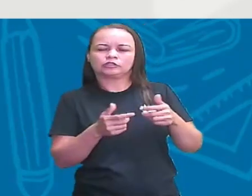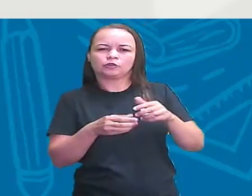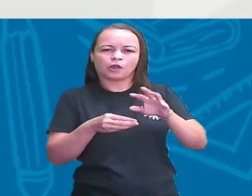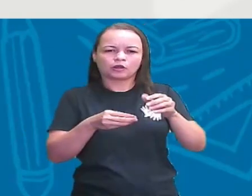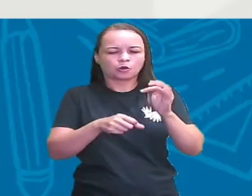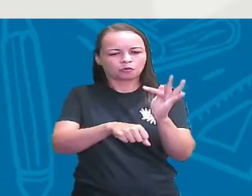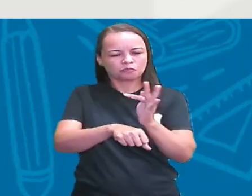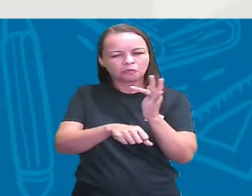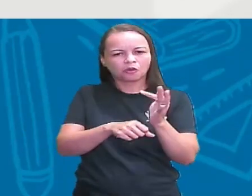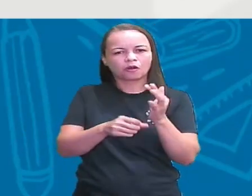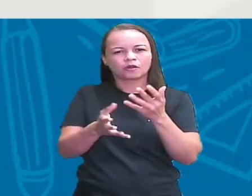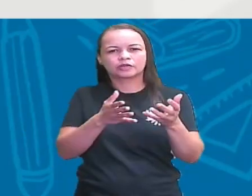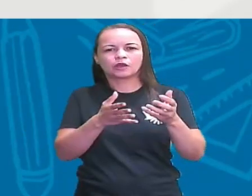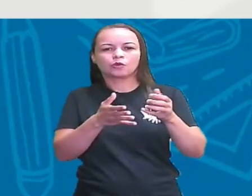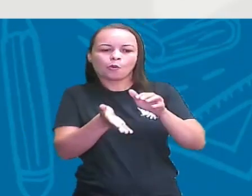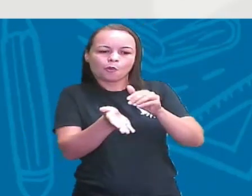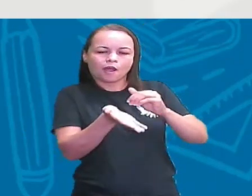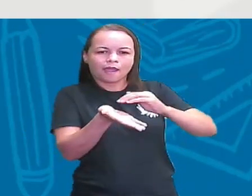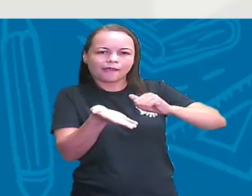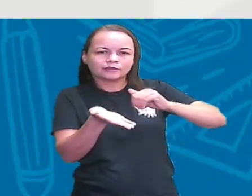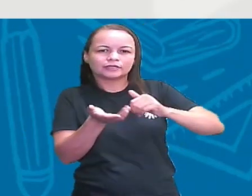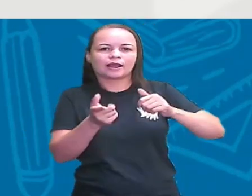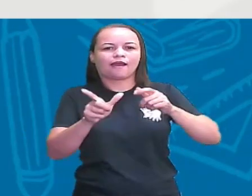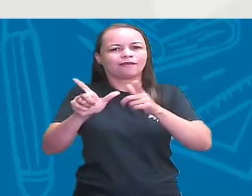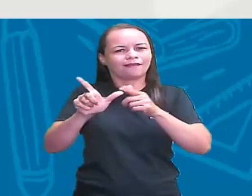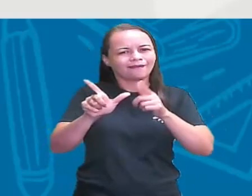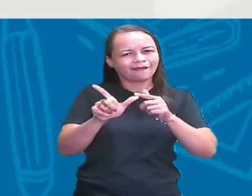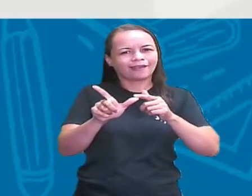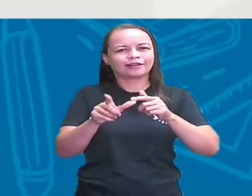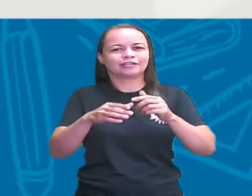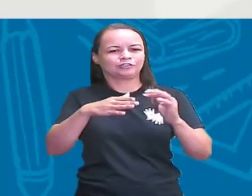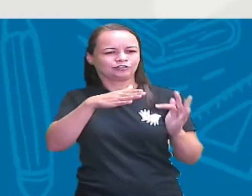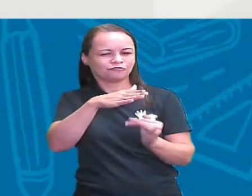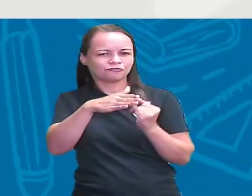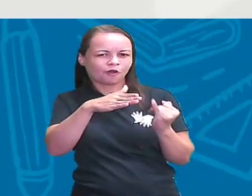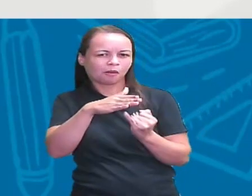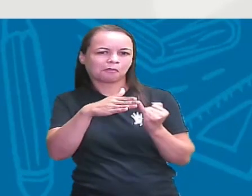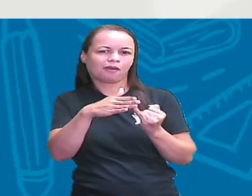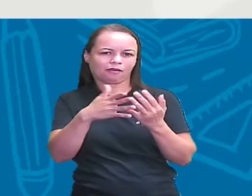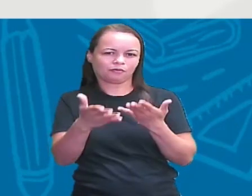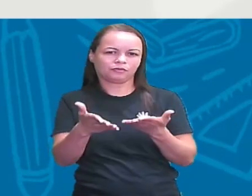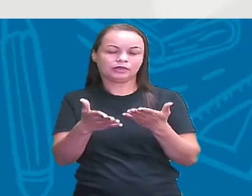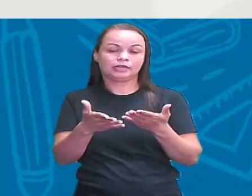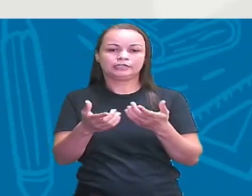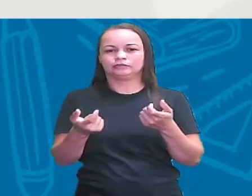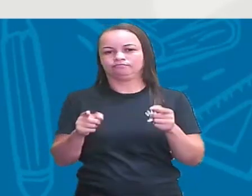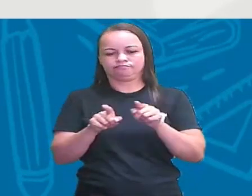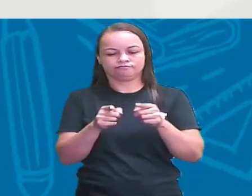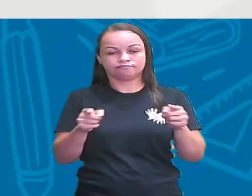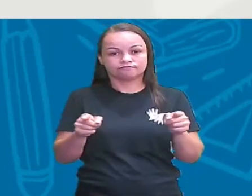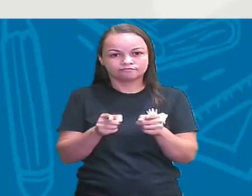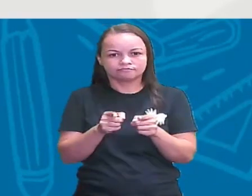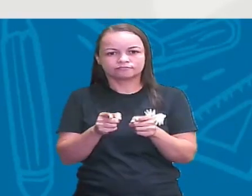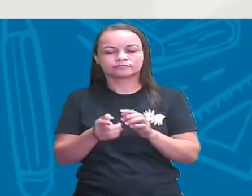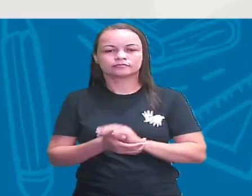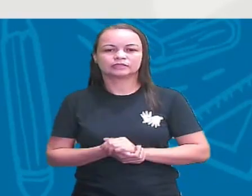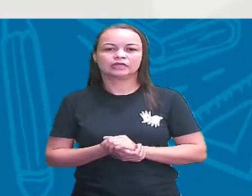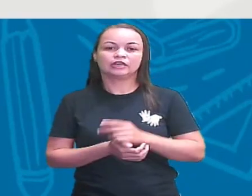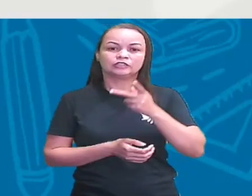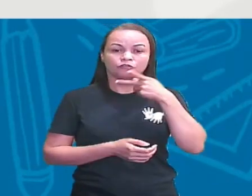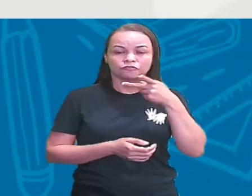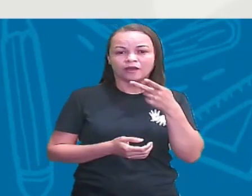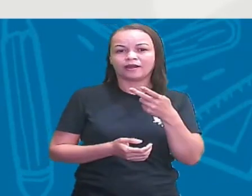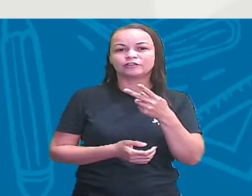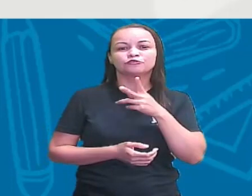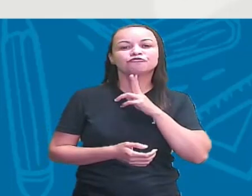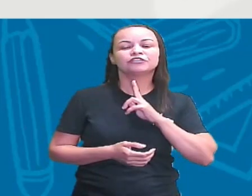Com supressões, com retiradas de algumas letras ou de algumas sílabas, né? E isso ele chama de vício da fala, mas é um vício